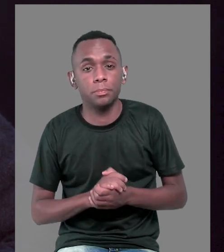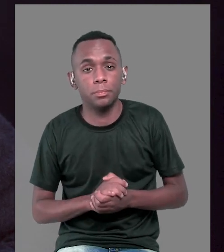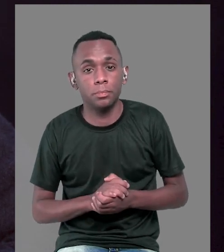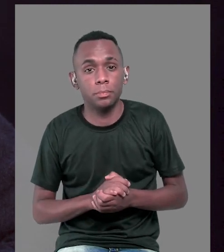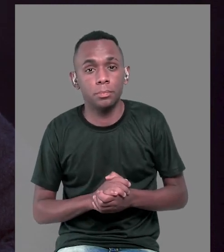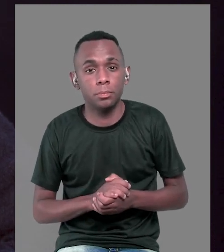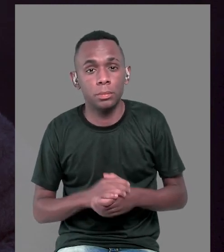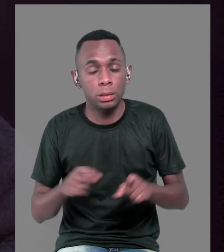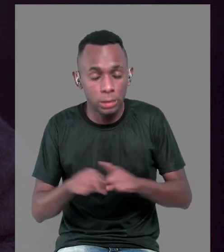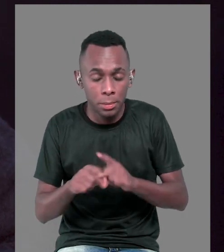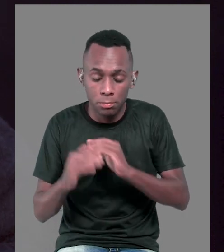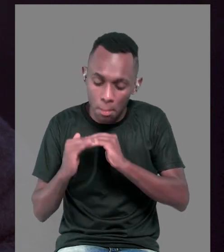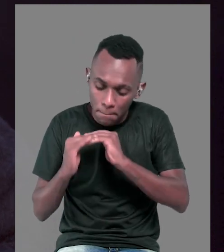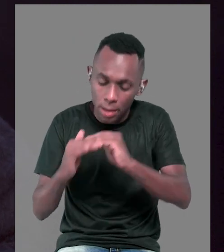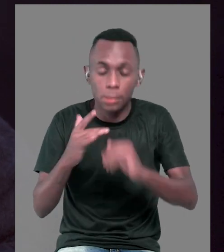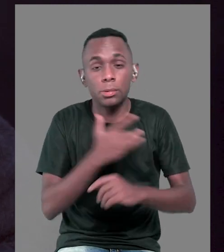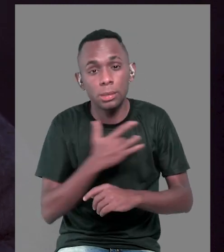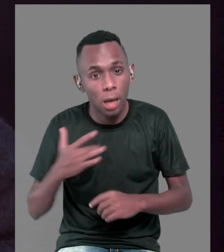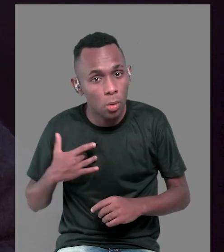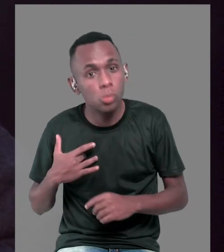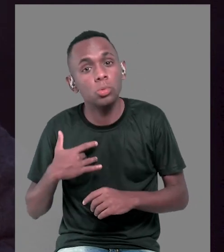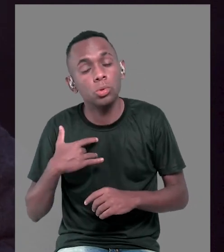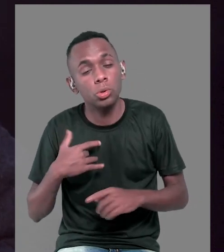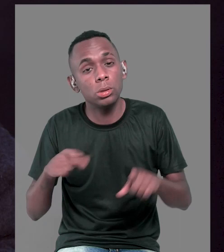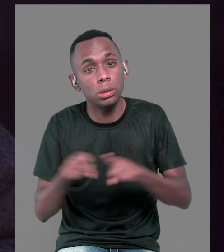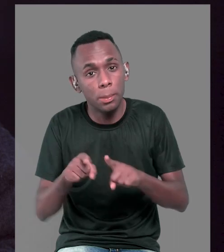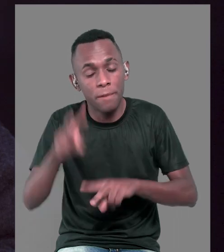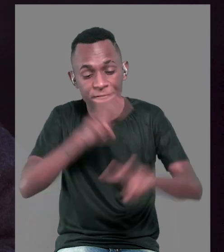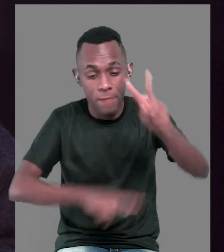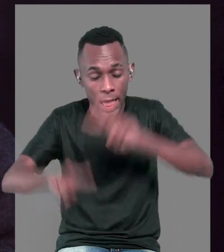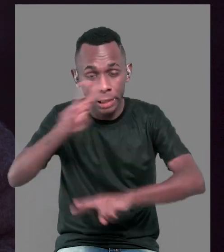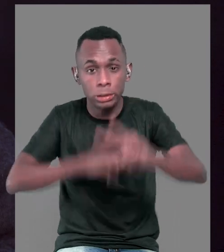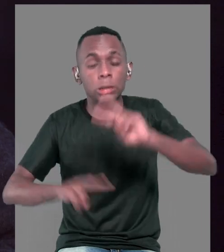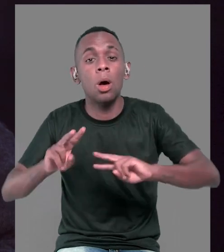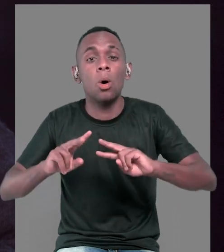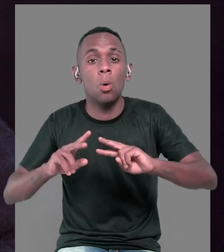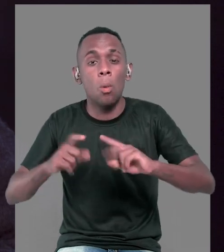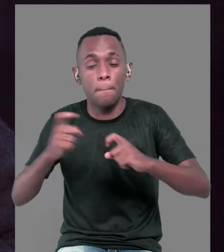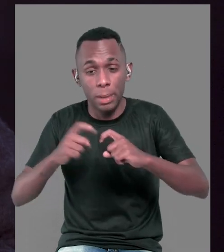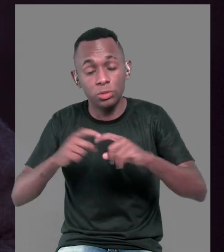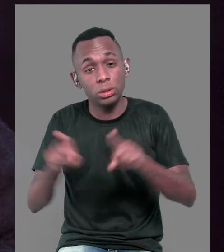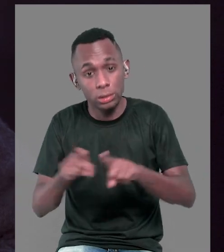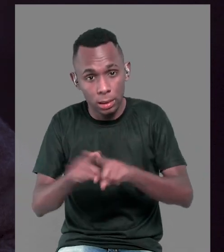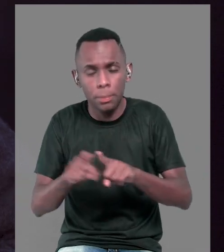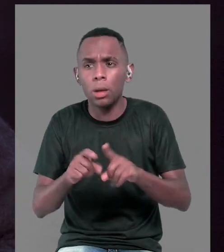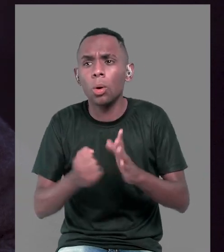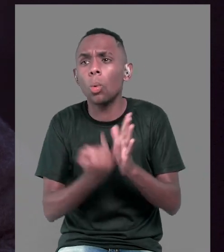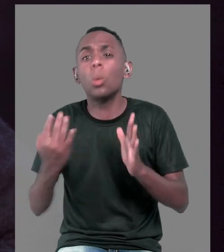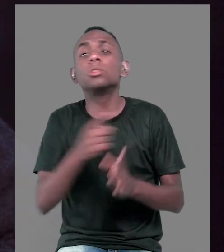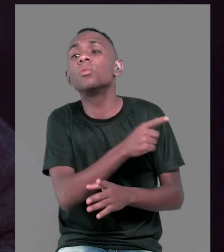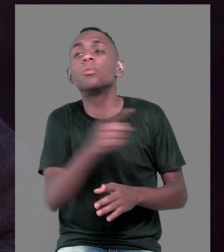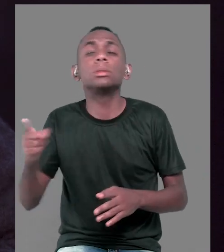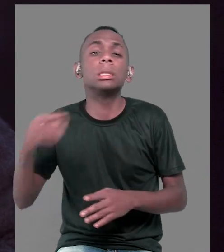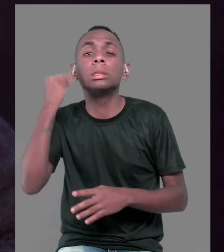Parâmetros para a saúde pública, evidentemente, é isso. Diagnóstico médico, evidentemente, é isso. Quantos de vocês não vêm